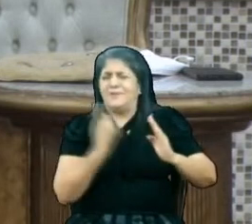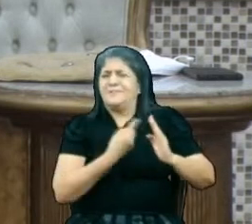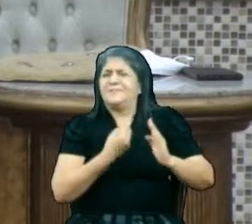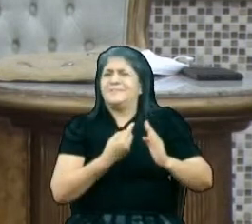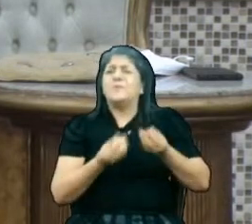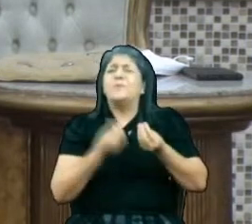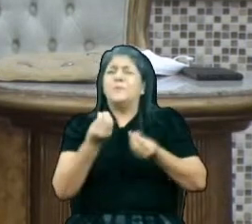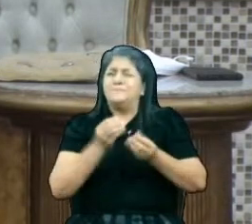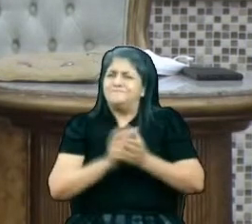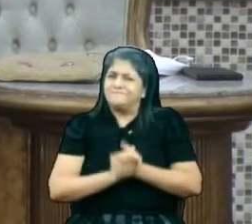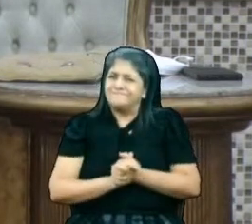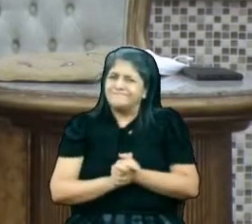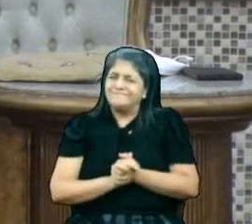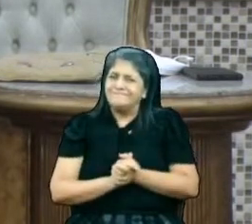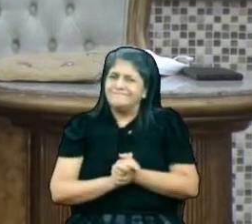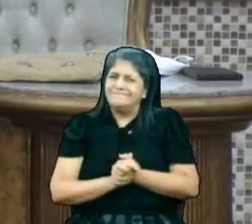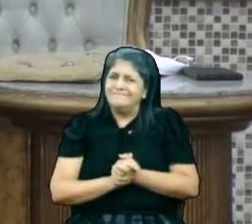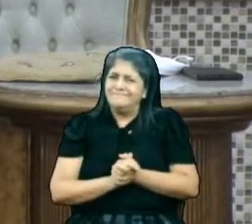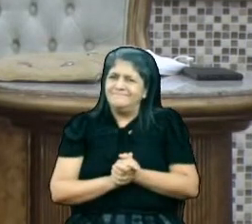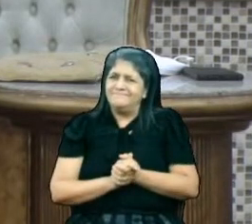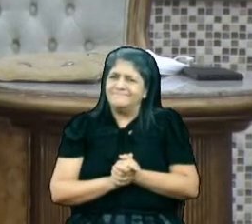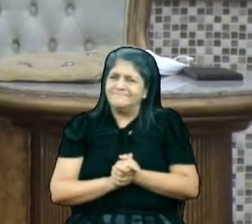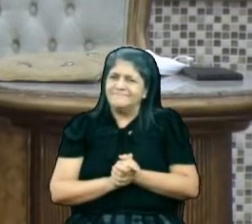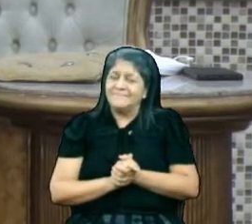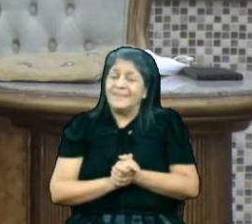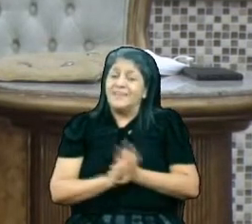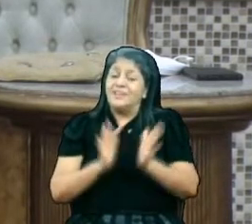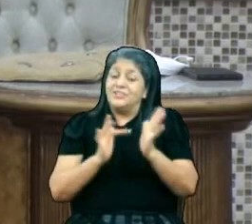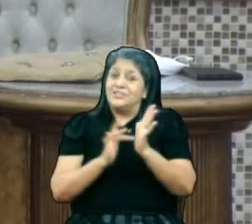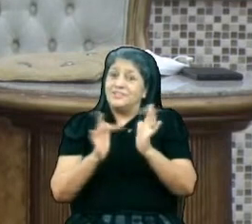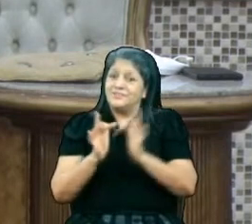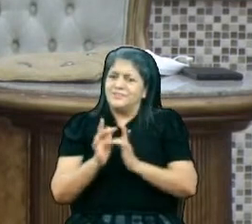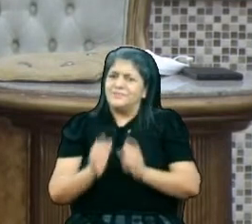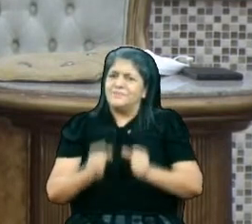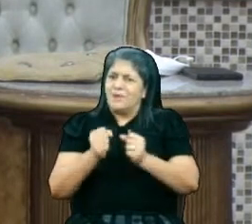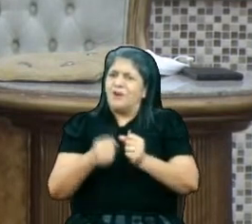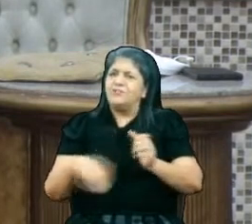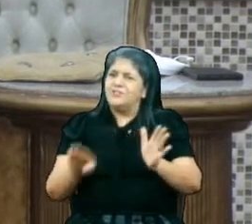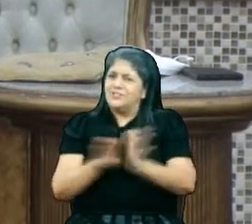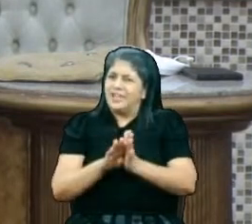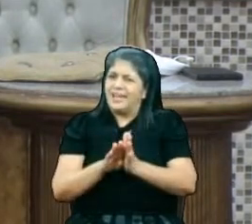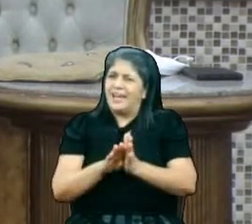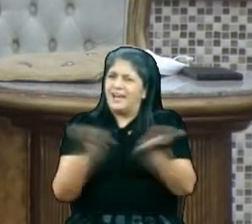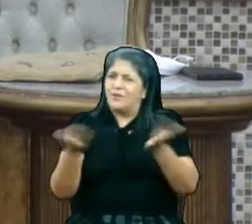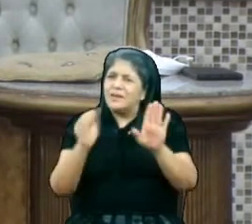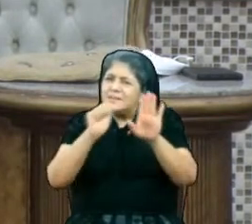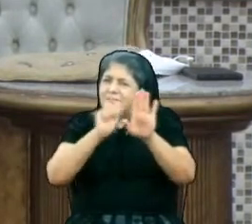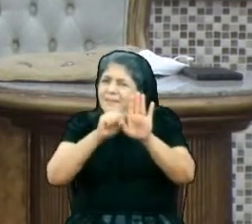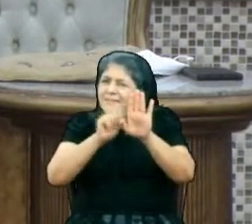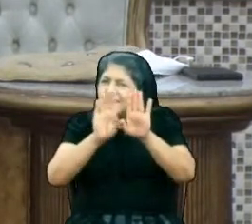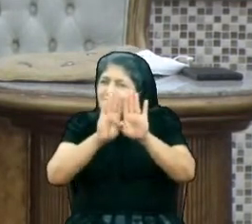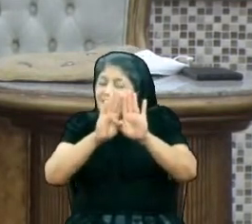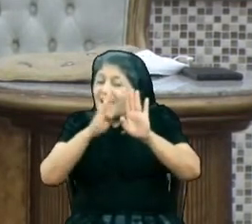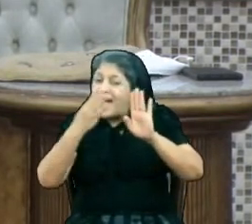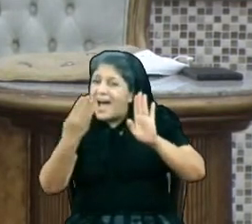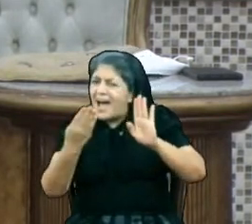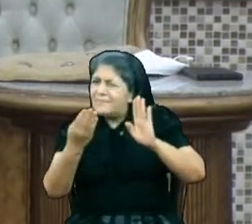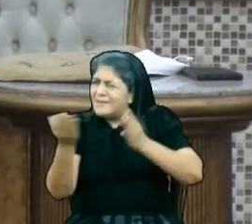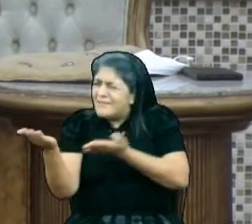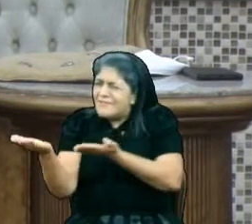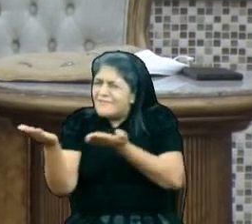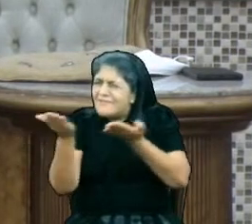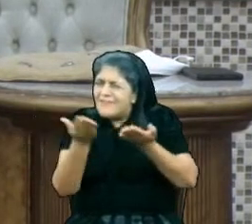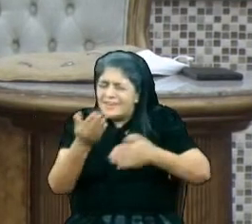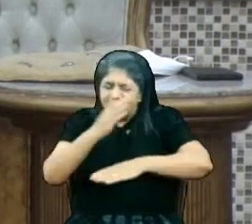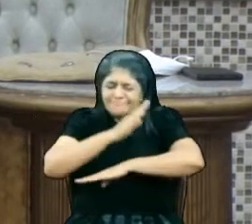comigo oh glória a Deus e acende uma lâmpada lá dentro de casa meu irmão